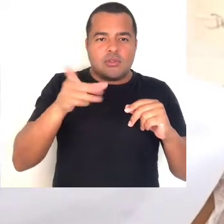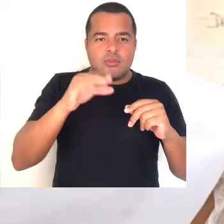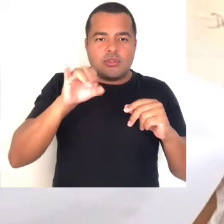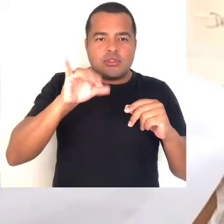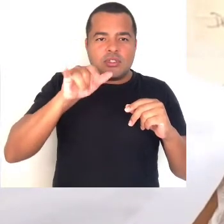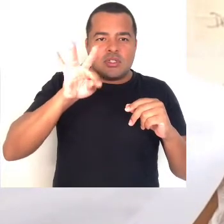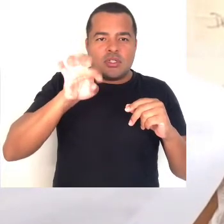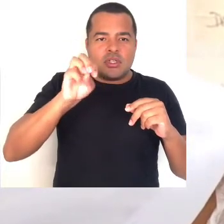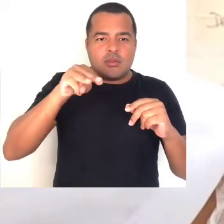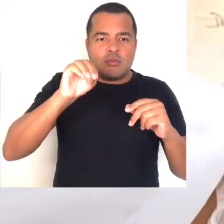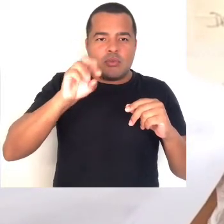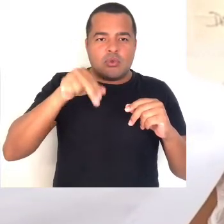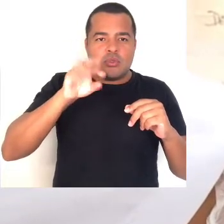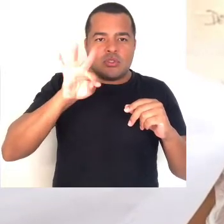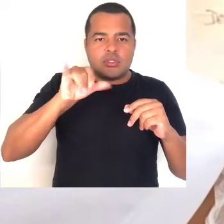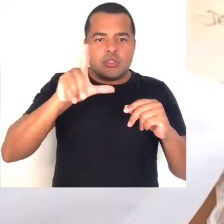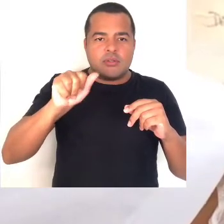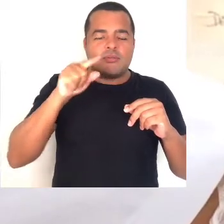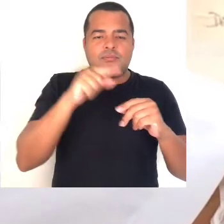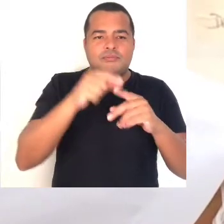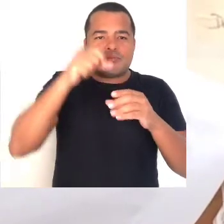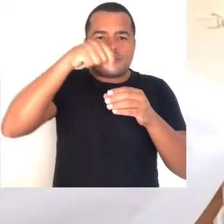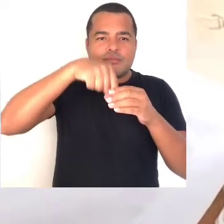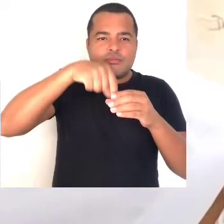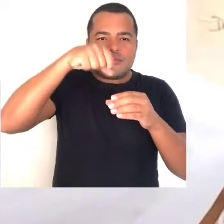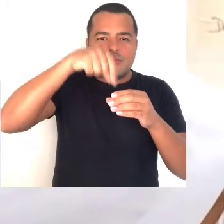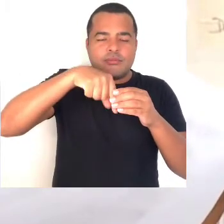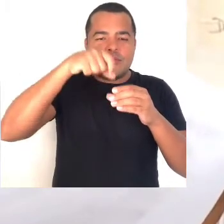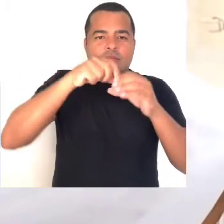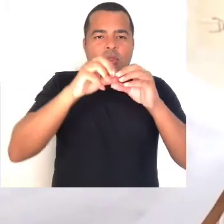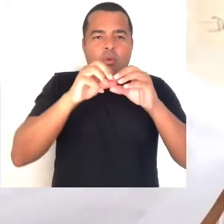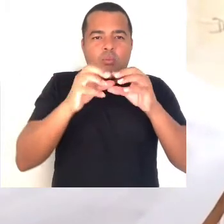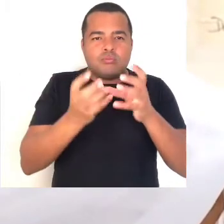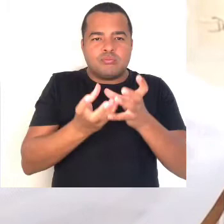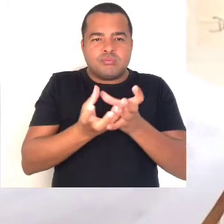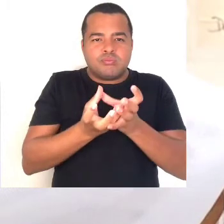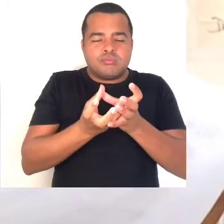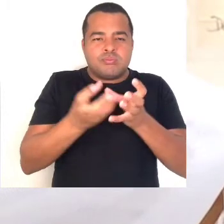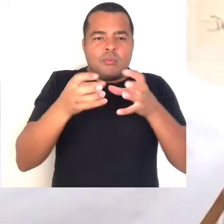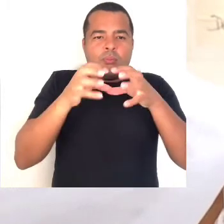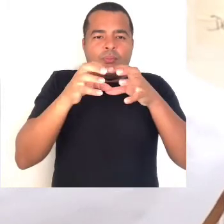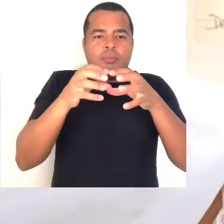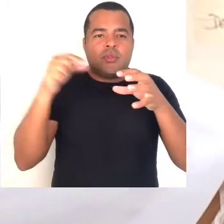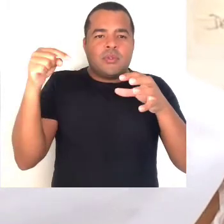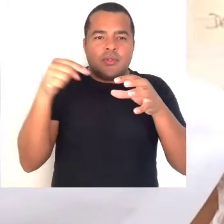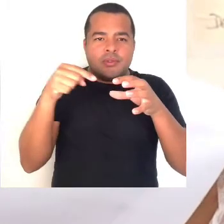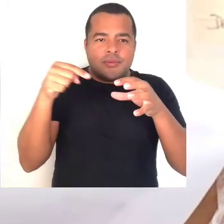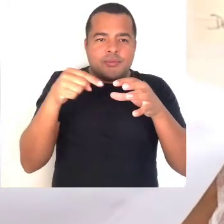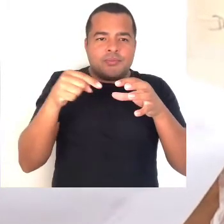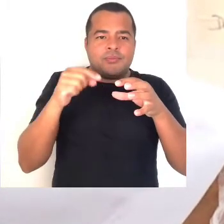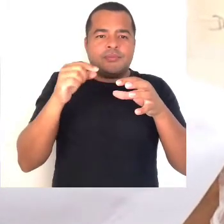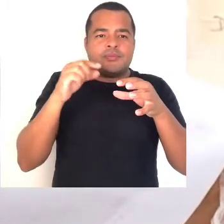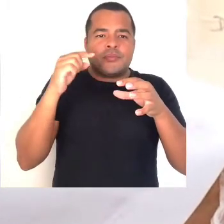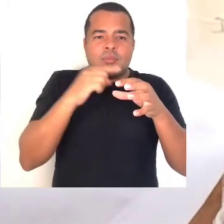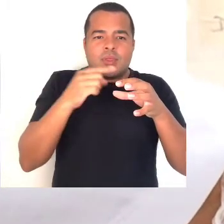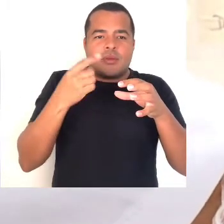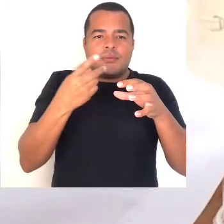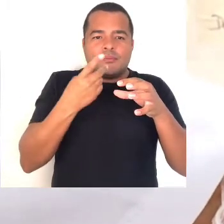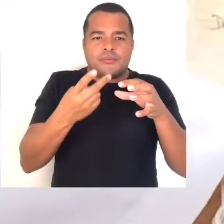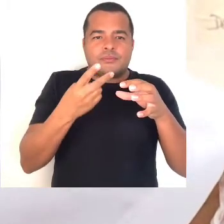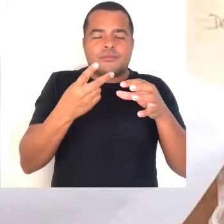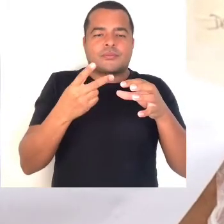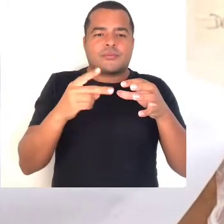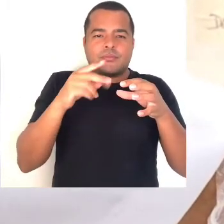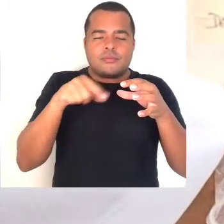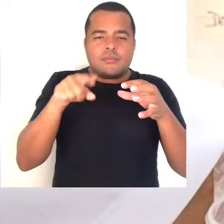E aí é justamente o cloreto de terpibutila que está sendo destilado no balão, tá? Então aqui